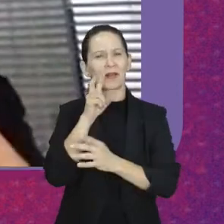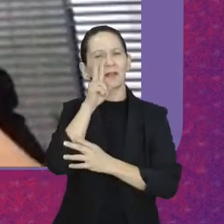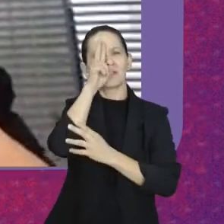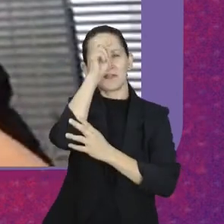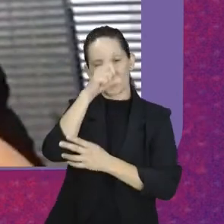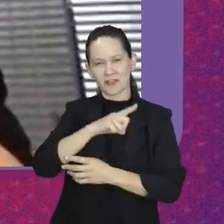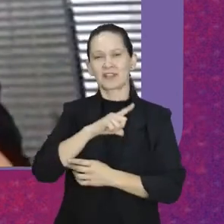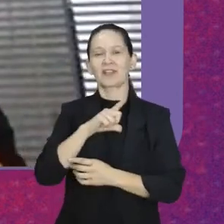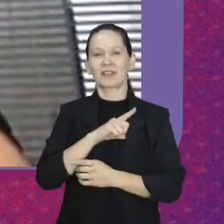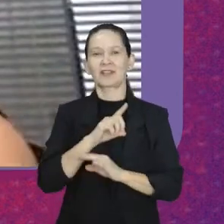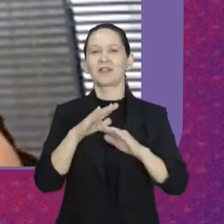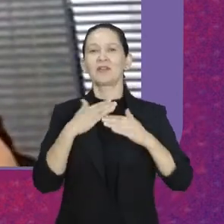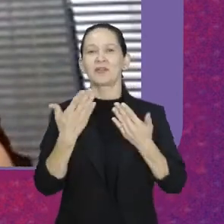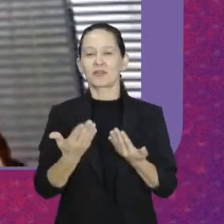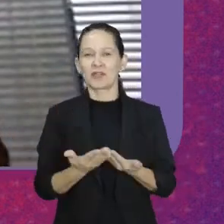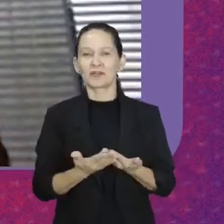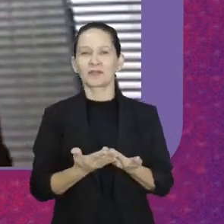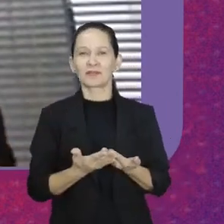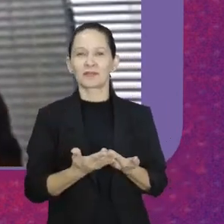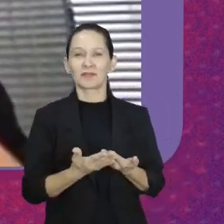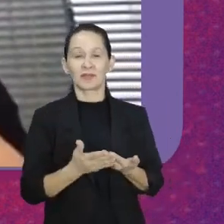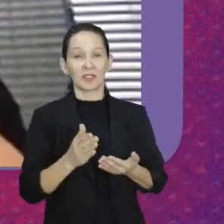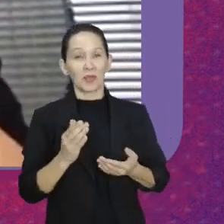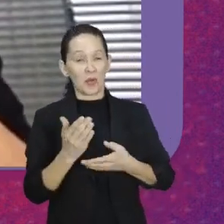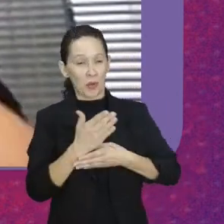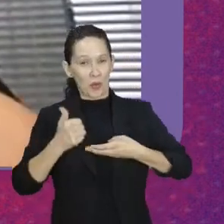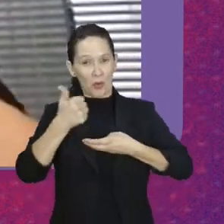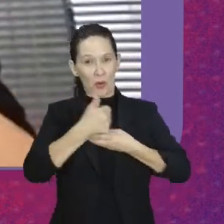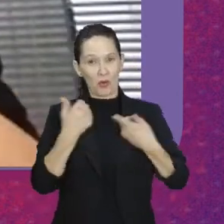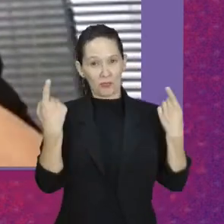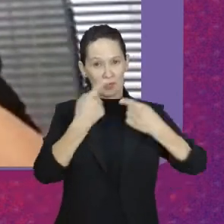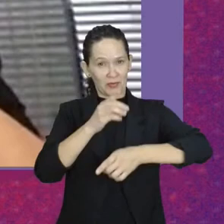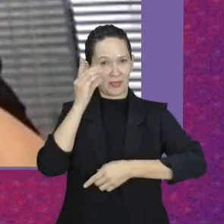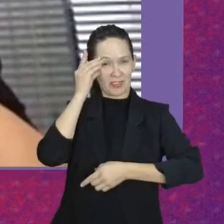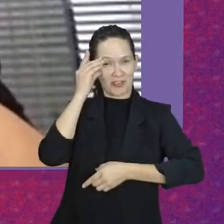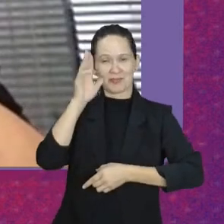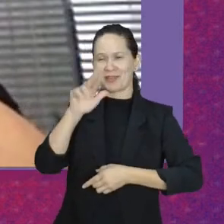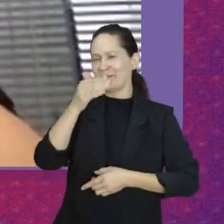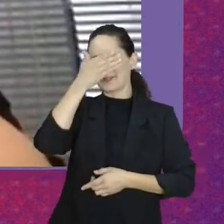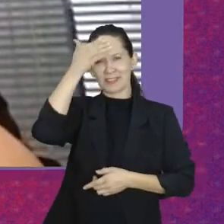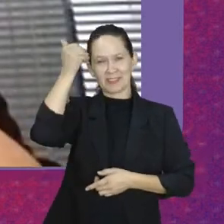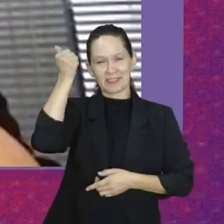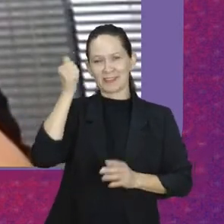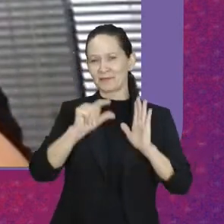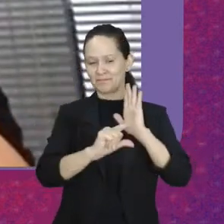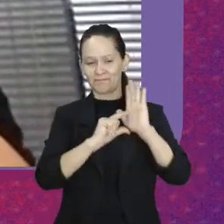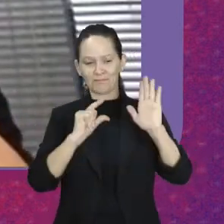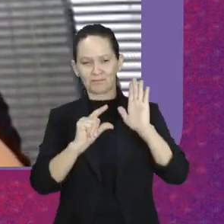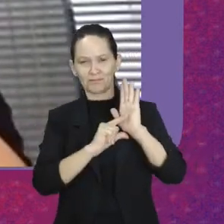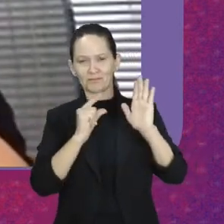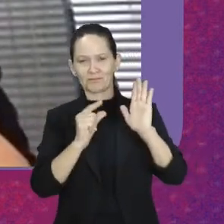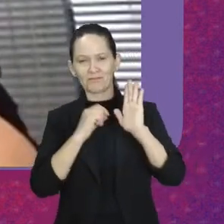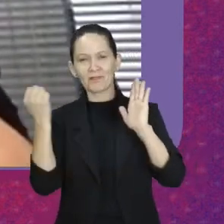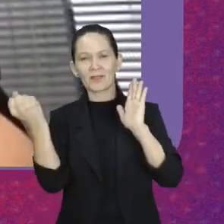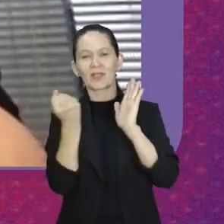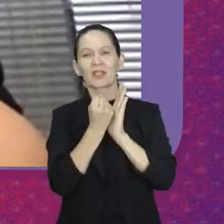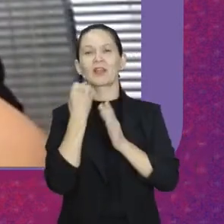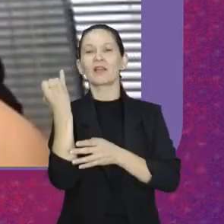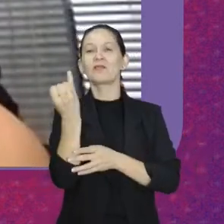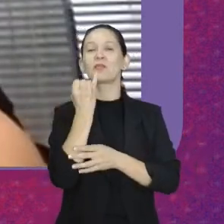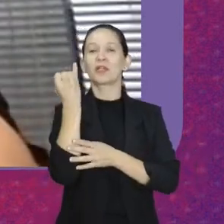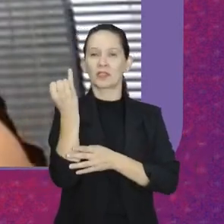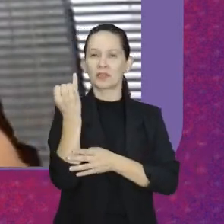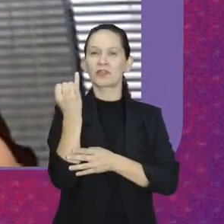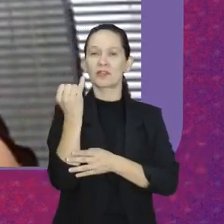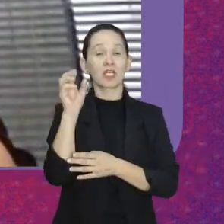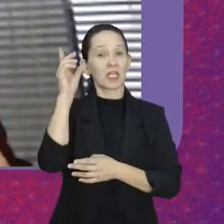forte, né, com o golpe contra Dilma Rousseff. E eu não me esqueço, né, de uma frase muito simbólica, né, em